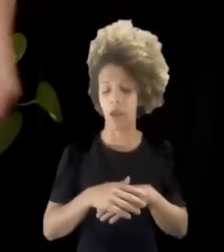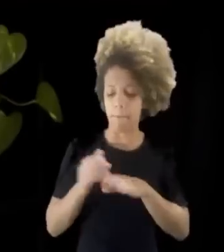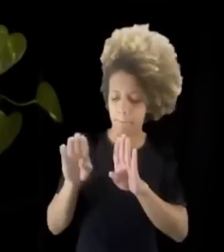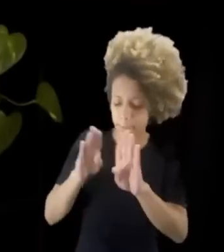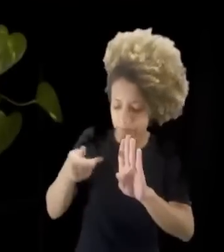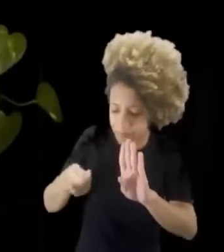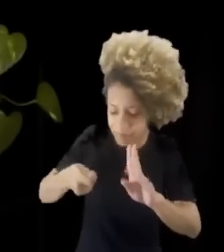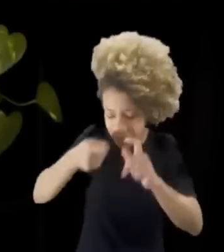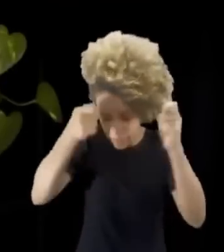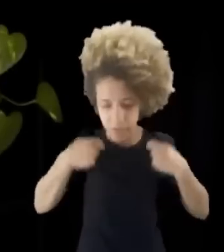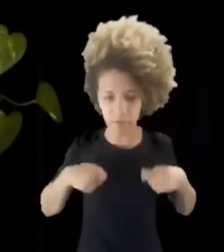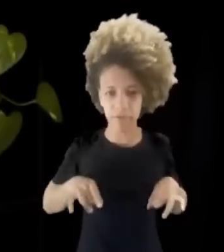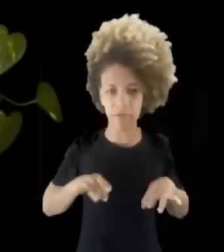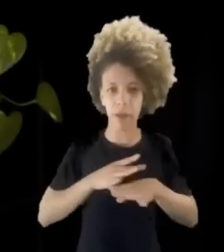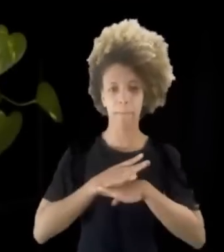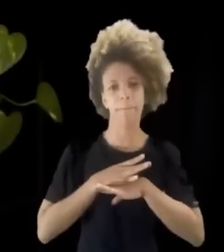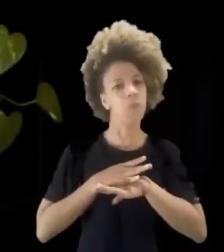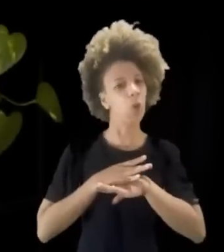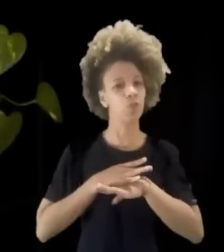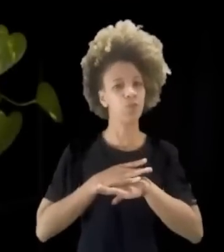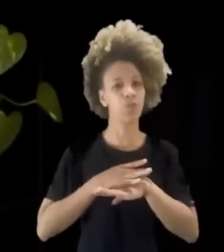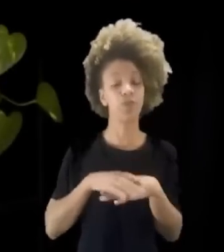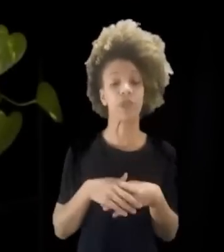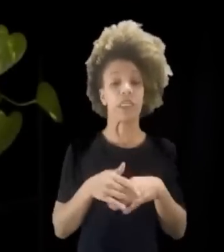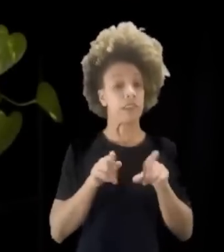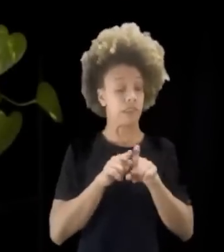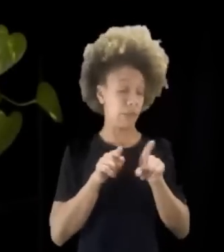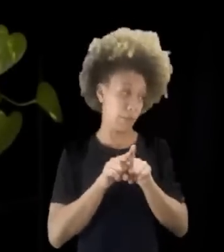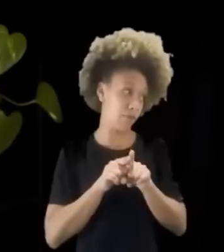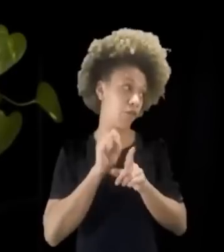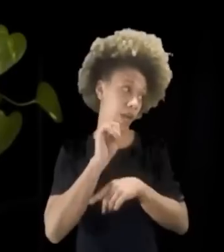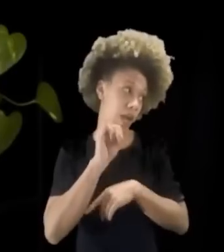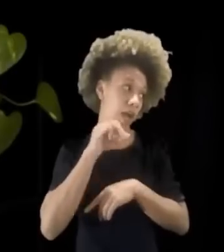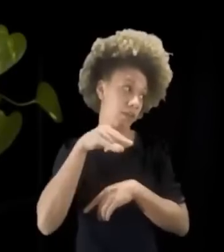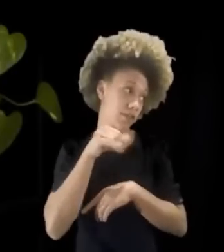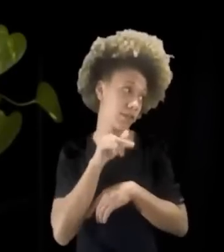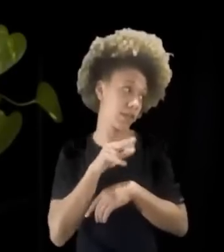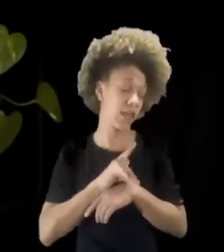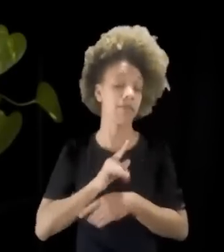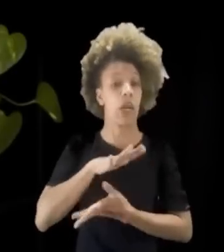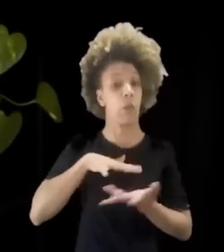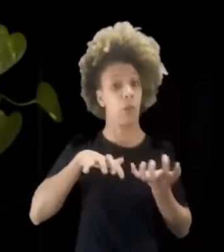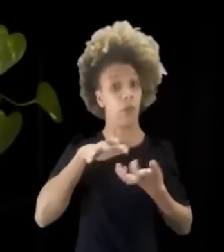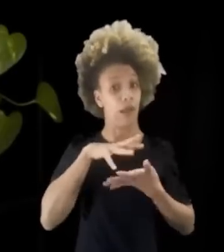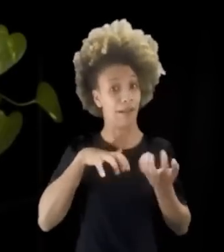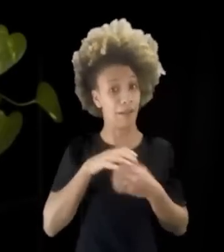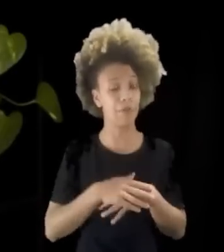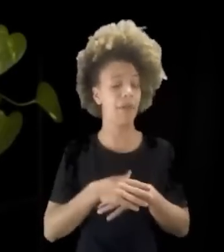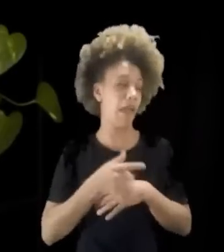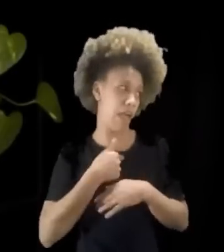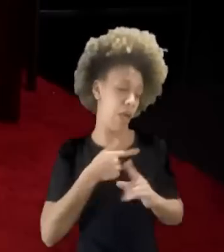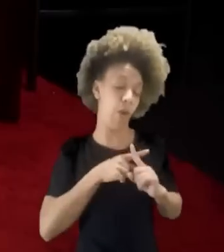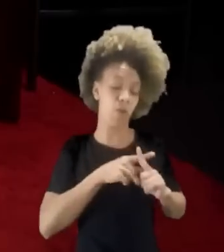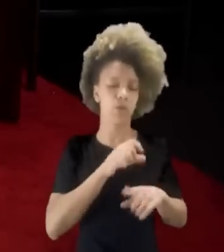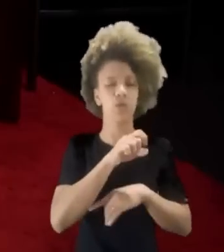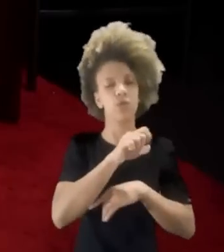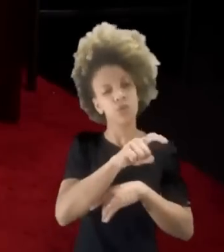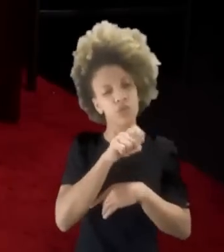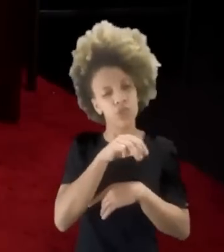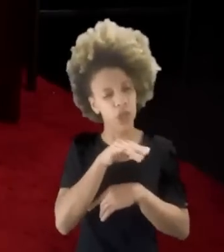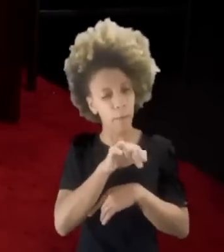Maluco na gaveta pôr no corpo ela desamassa na hora inclusive foi saiba que gerou A treta entre eu e o e o Samuel